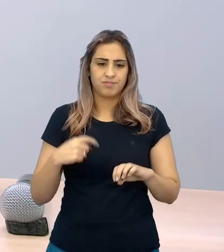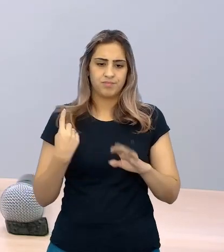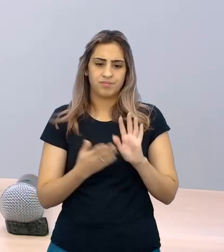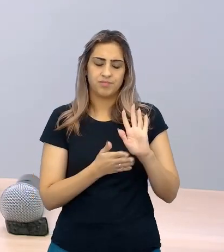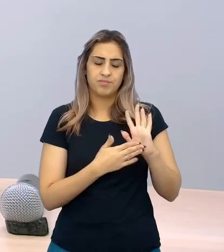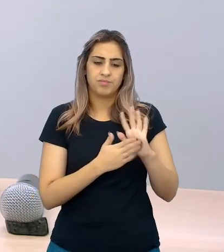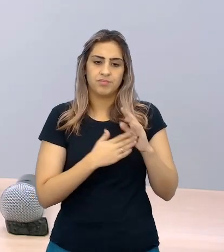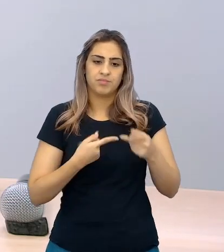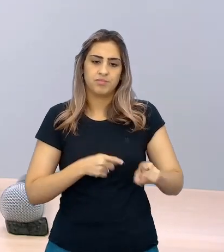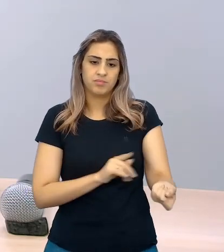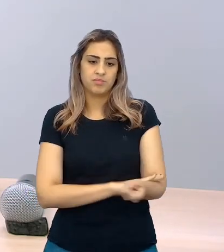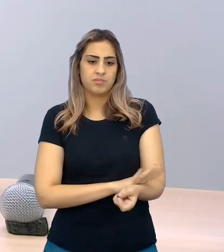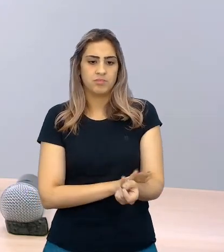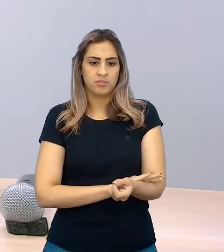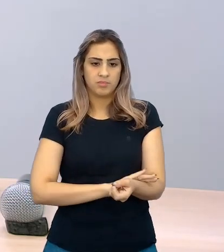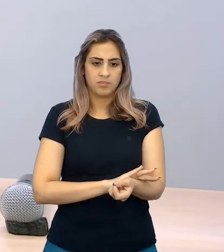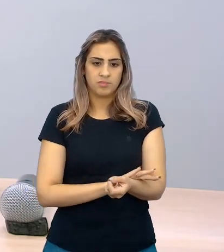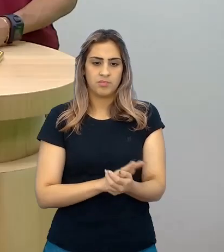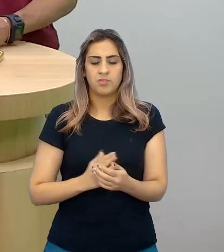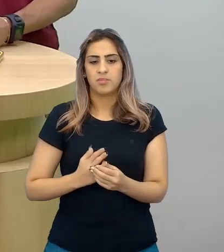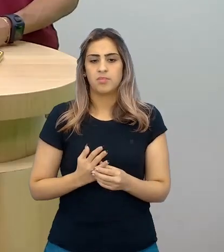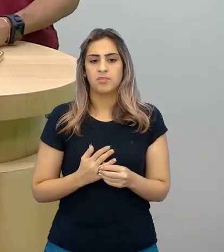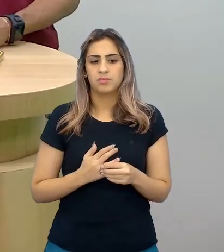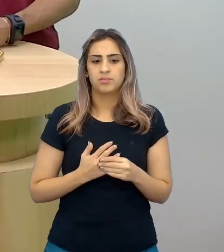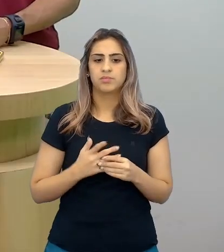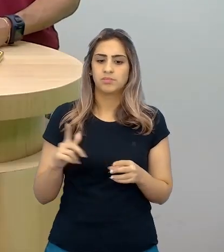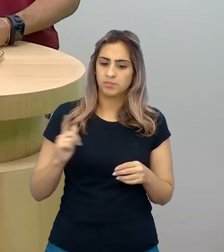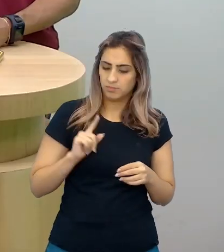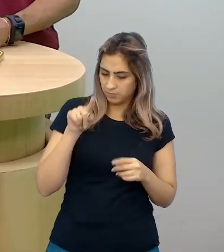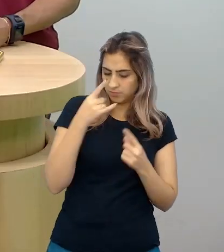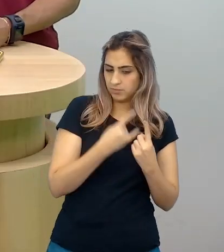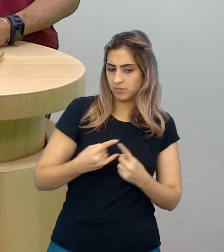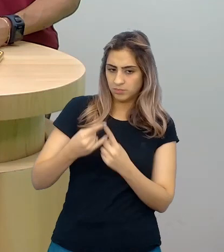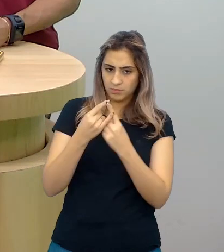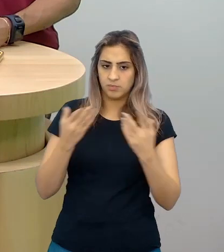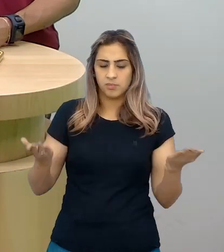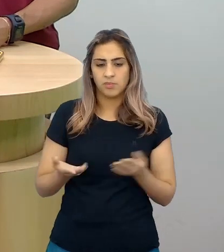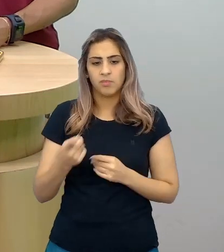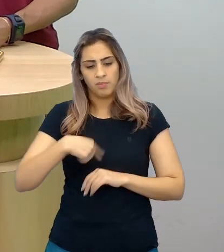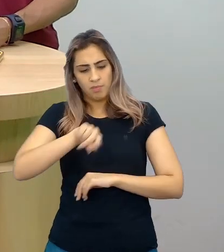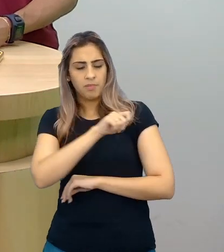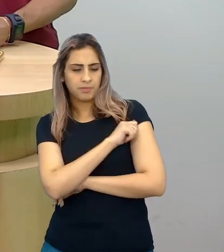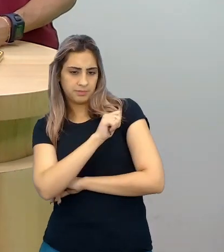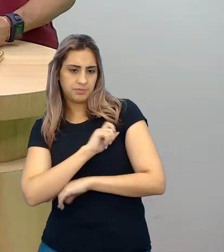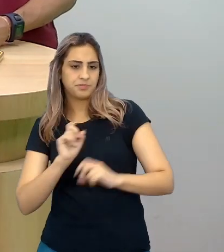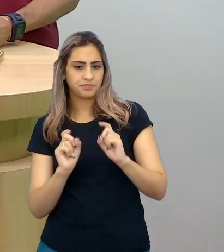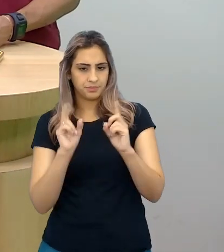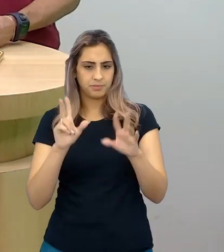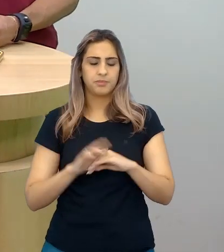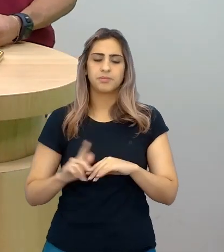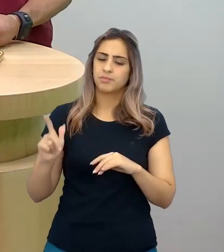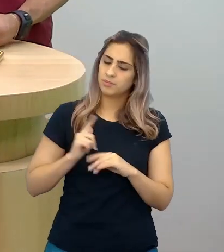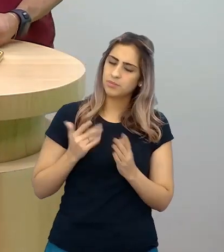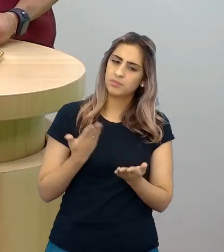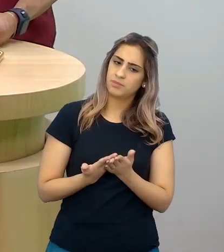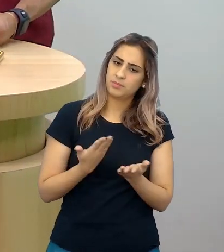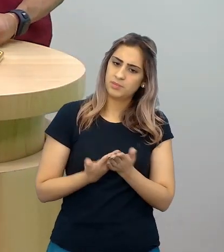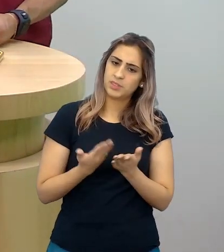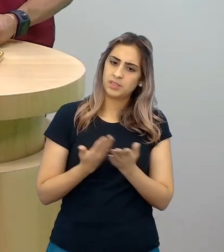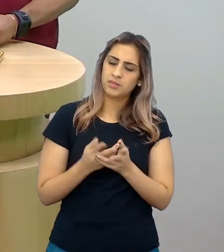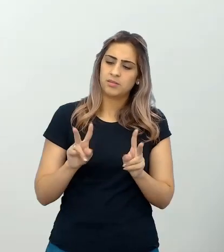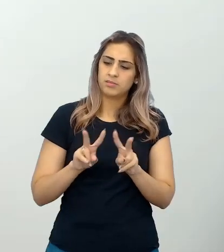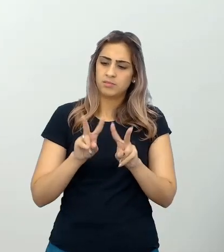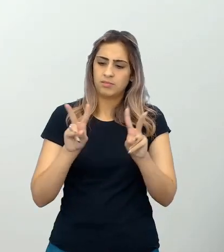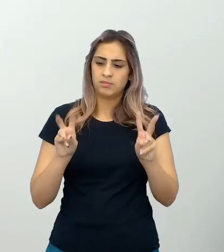pauta antirracista, mas bem pouquinho, mas foi. Legal, Tá bom? né? Então tem esse canal agora para os alunos aí. Legal, tá também bom? tenho aulas lá, né? Que não tem